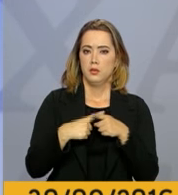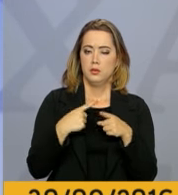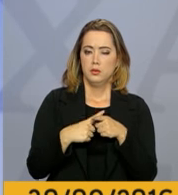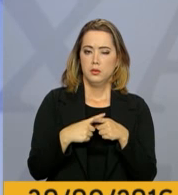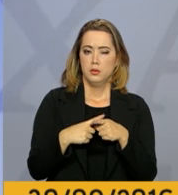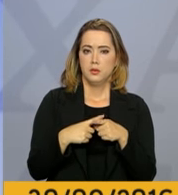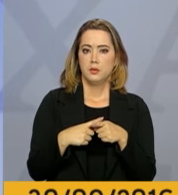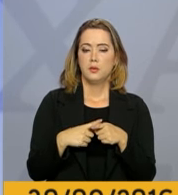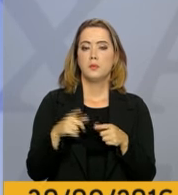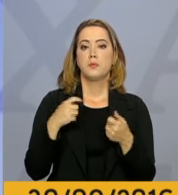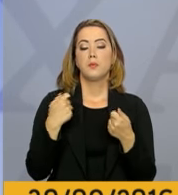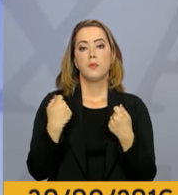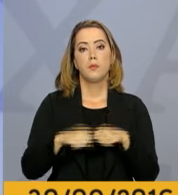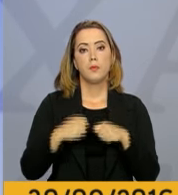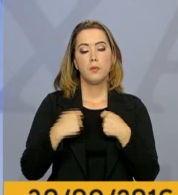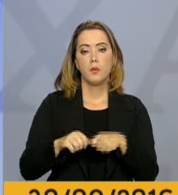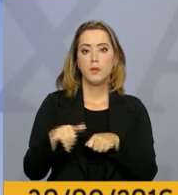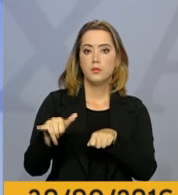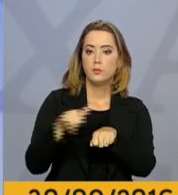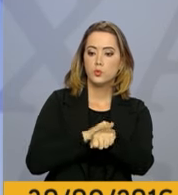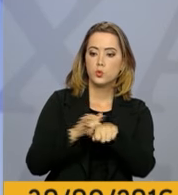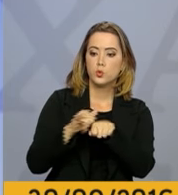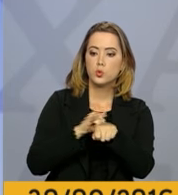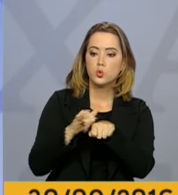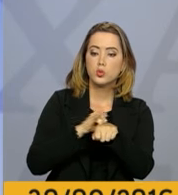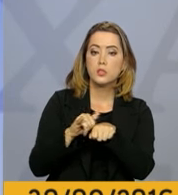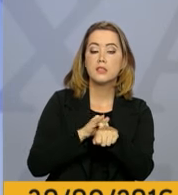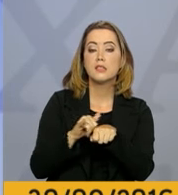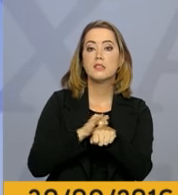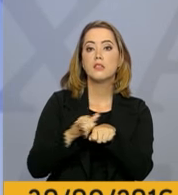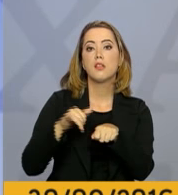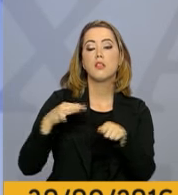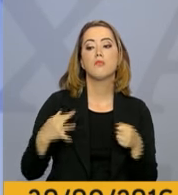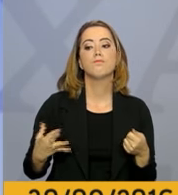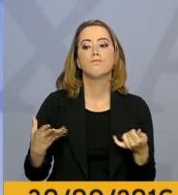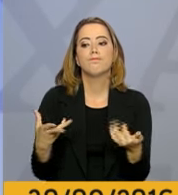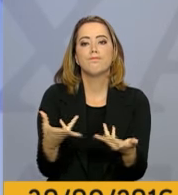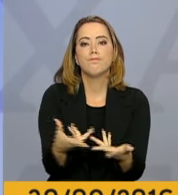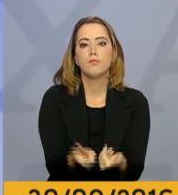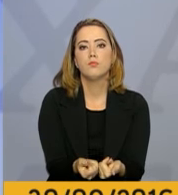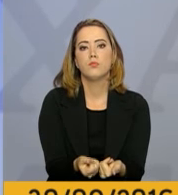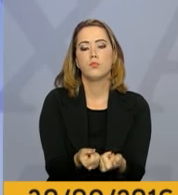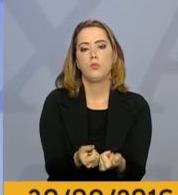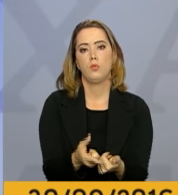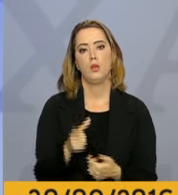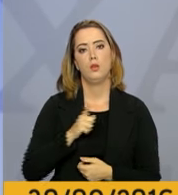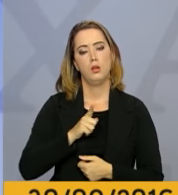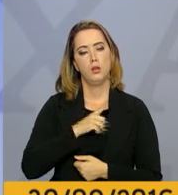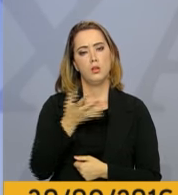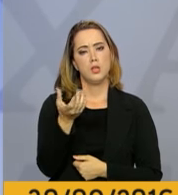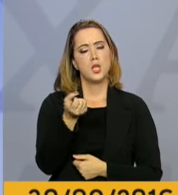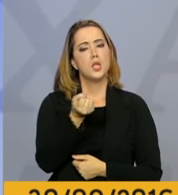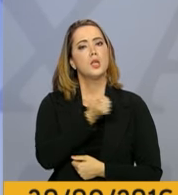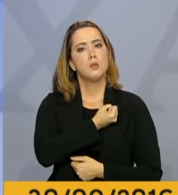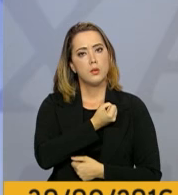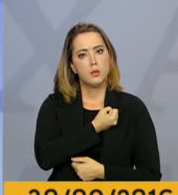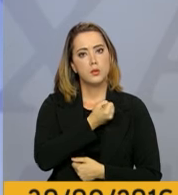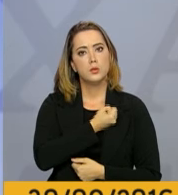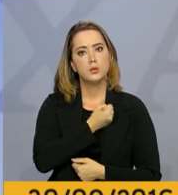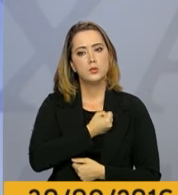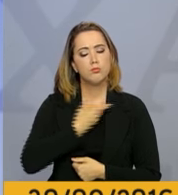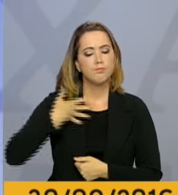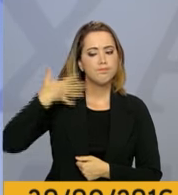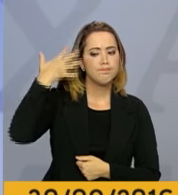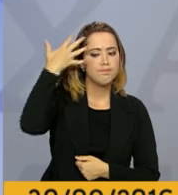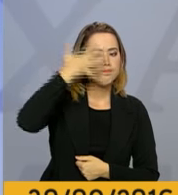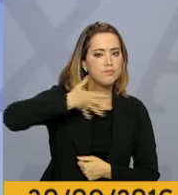estratégia de recuperação eficaz. Há números que exprimem com clareza a